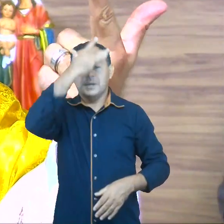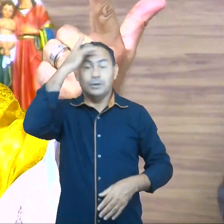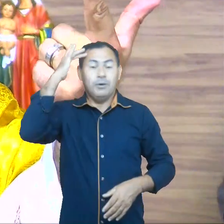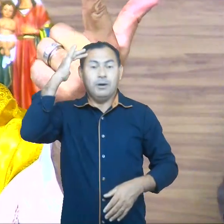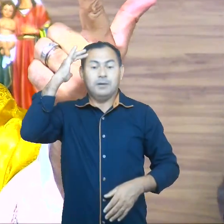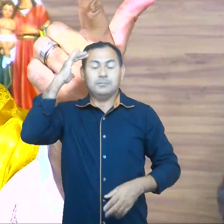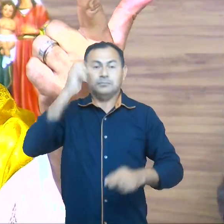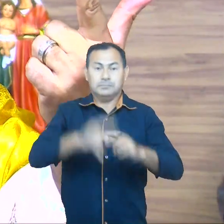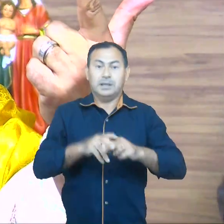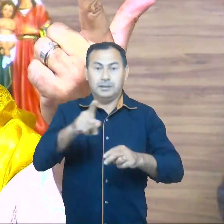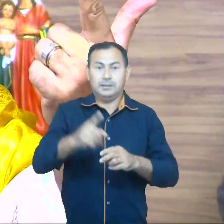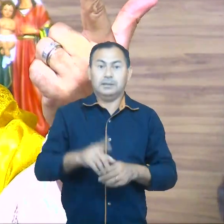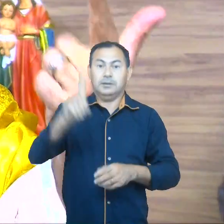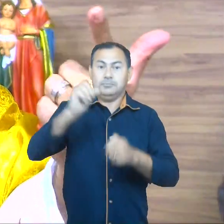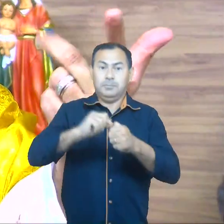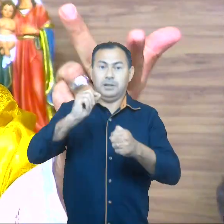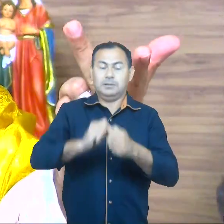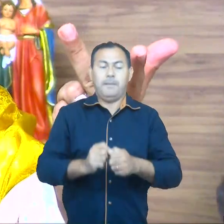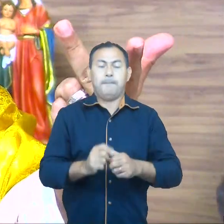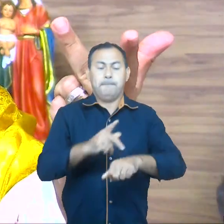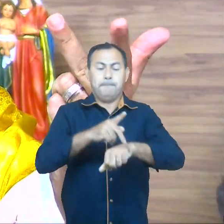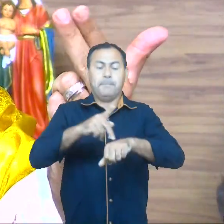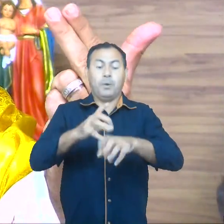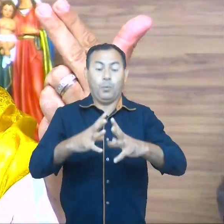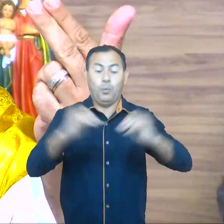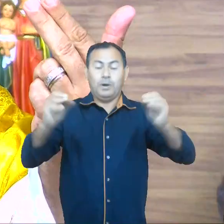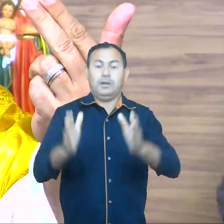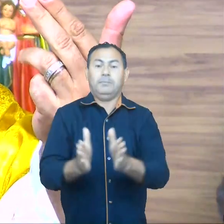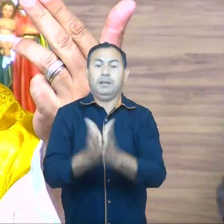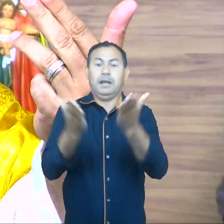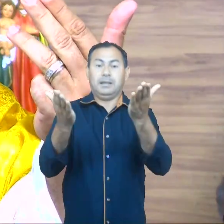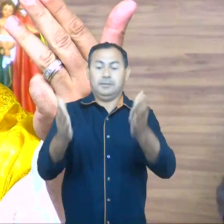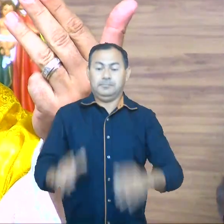que através dela Deus faz curas e milagres,